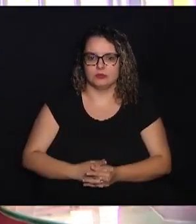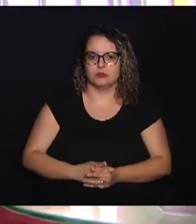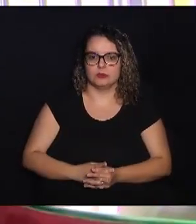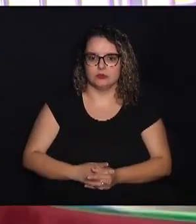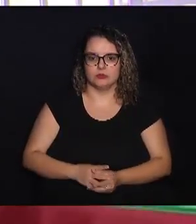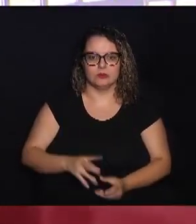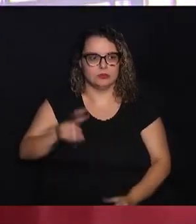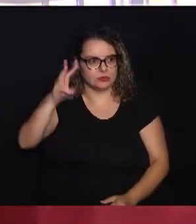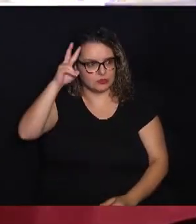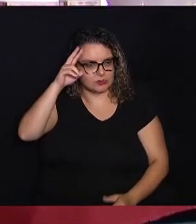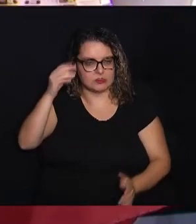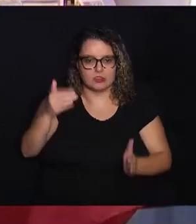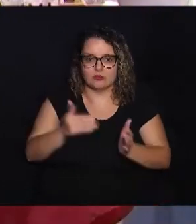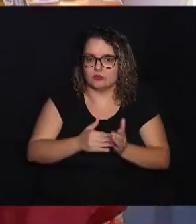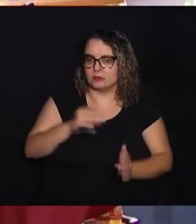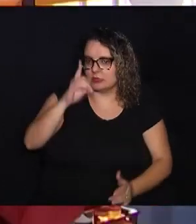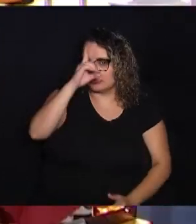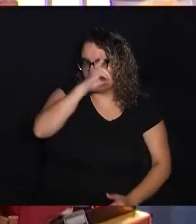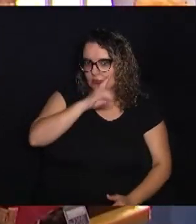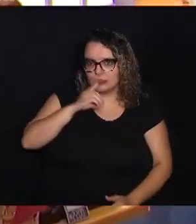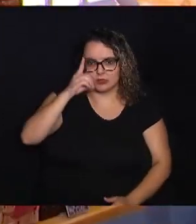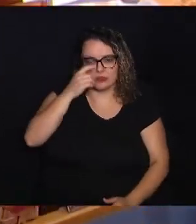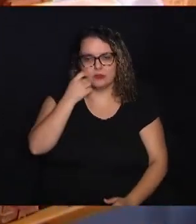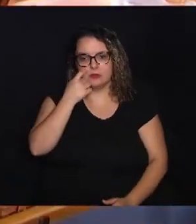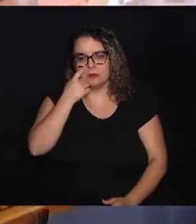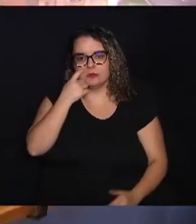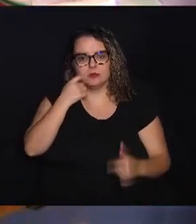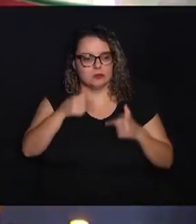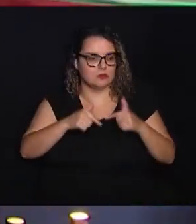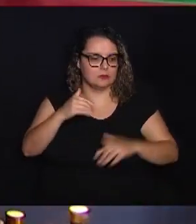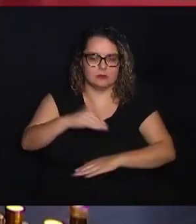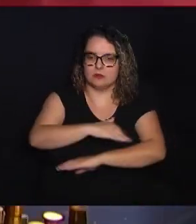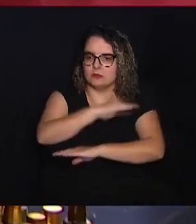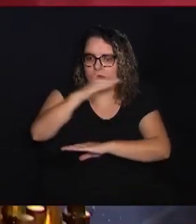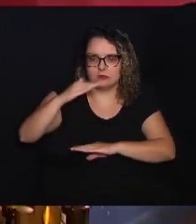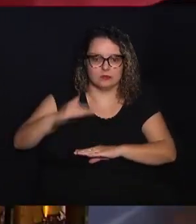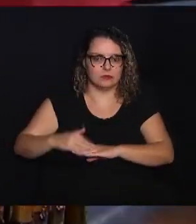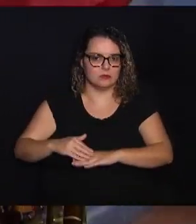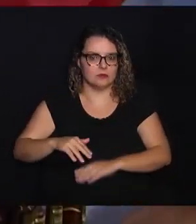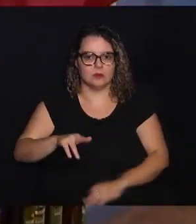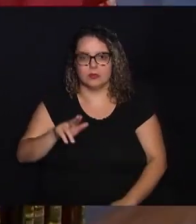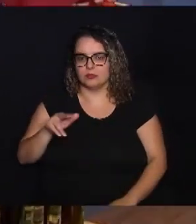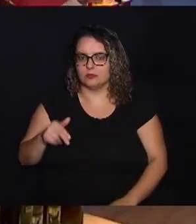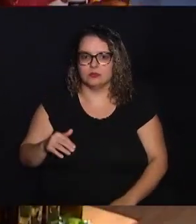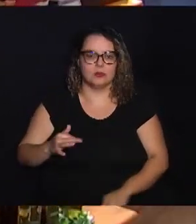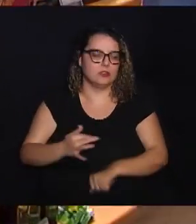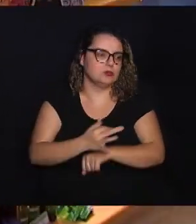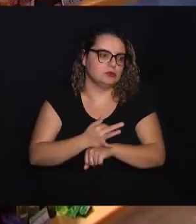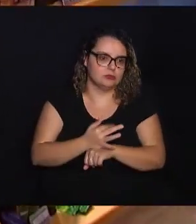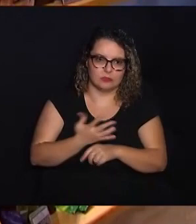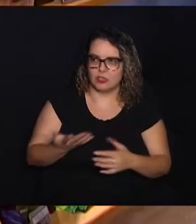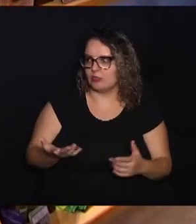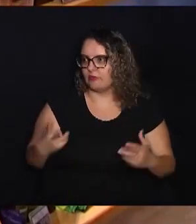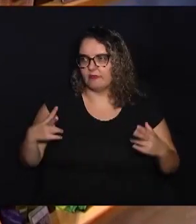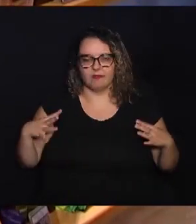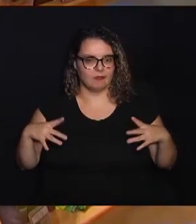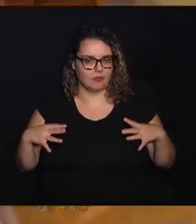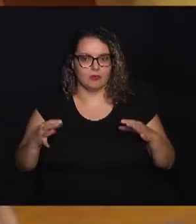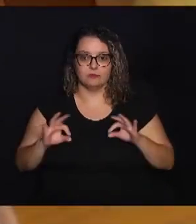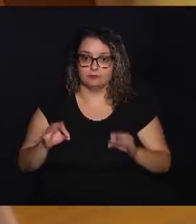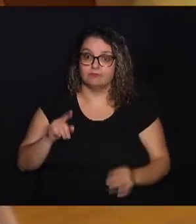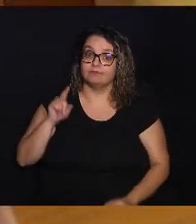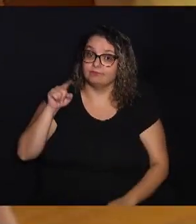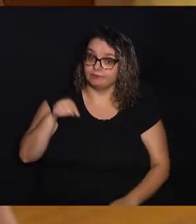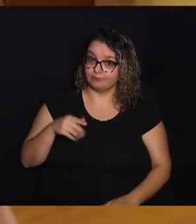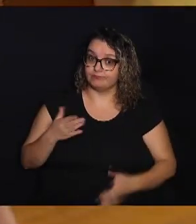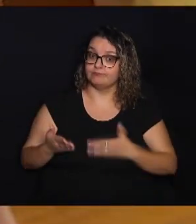de segunda a domingo, eu trabalhava direto, sem nenhum momento de folga. E isso é uma